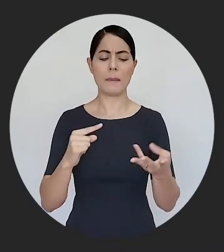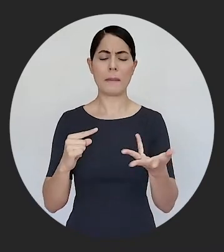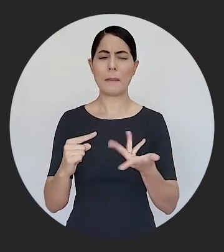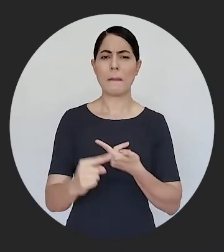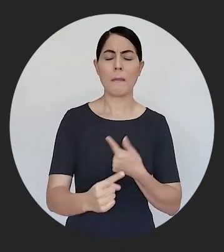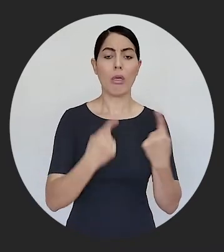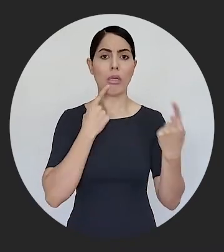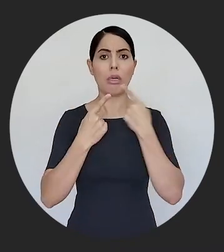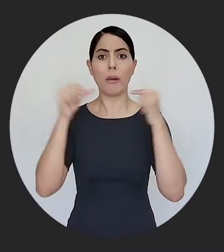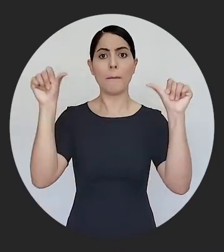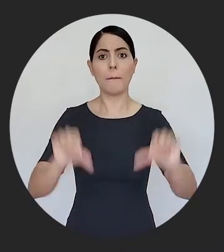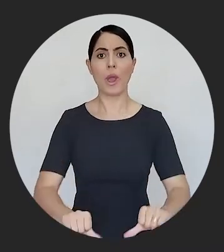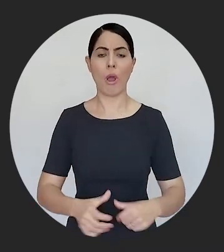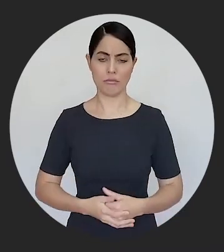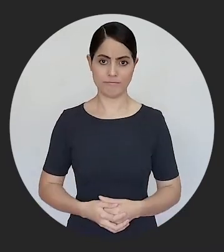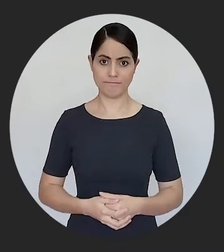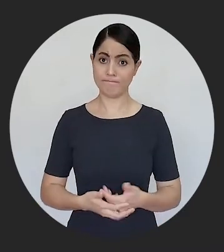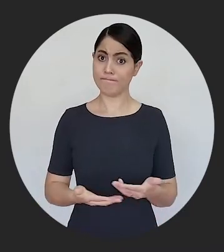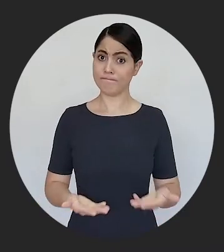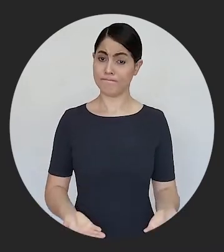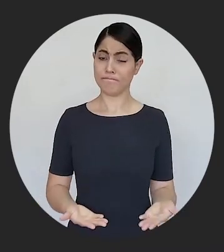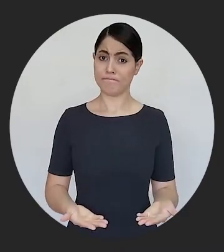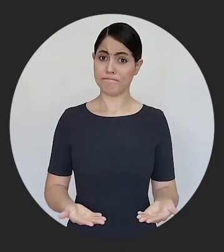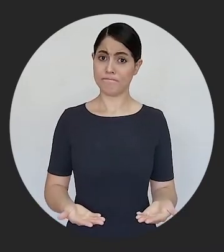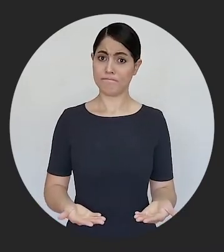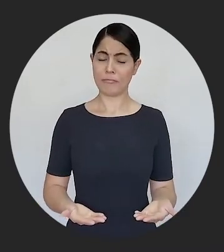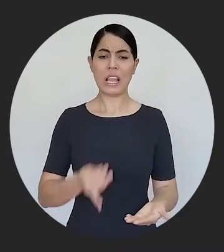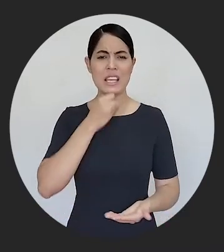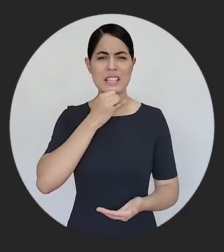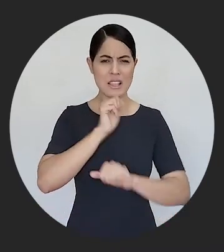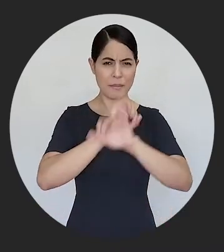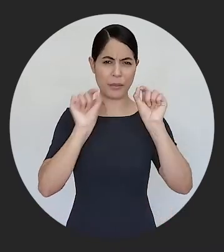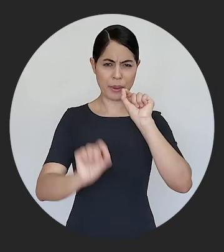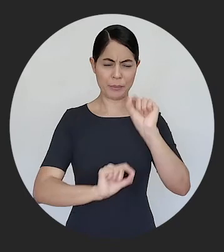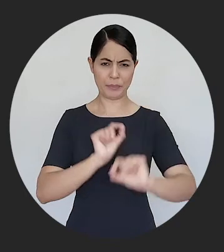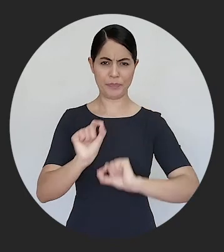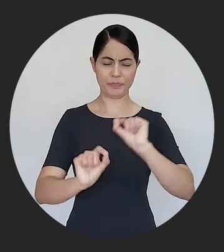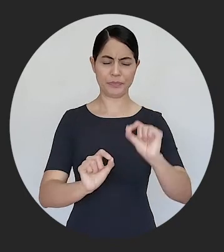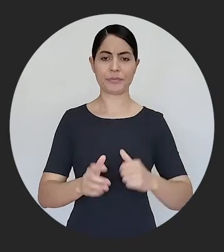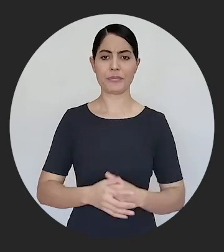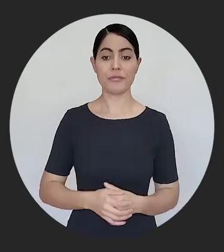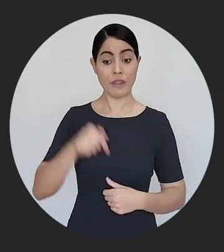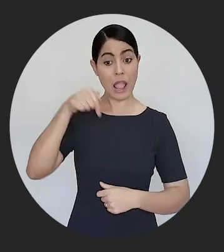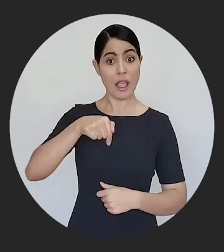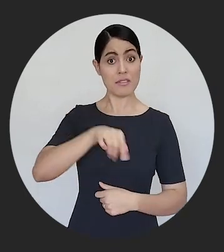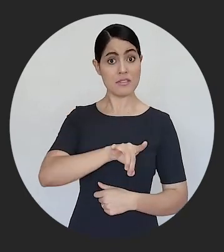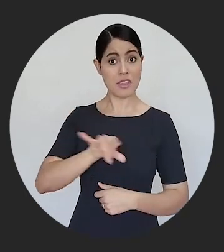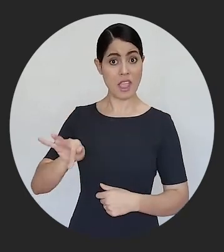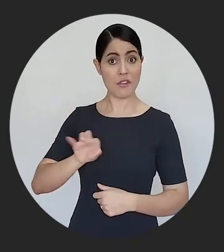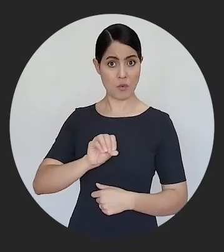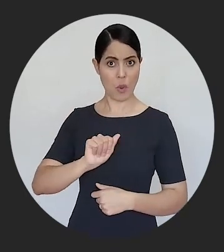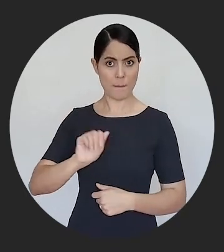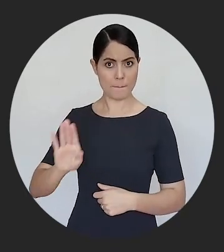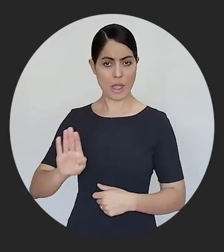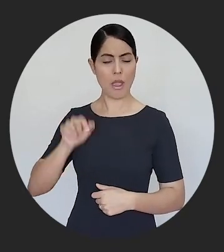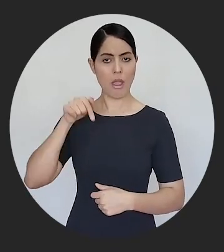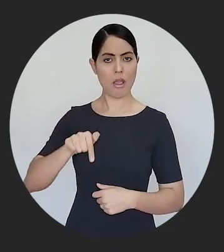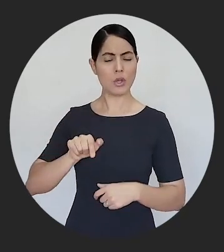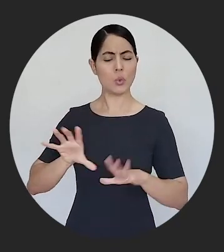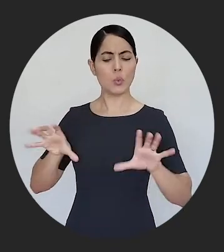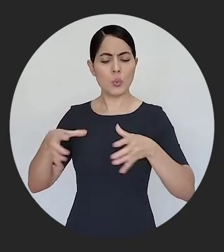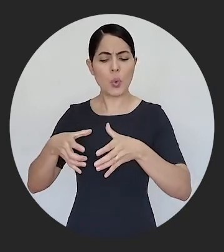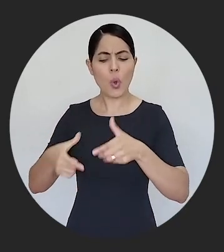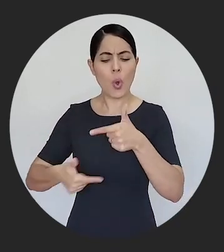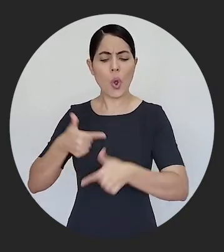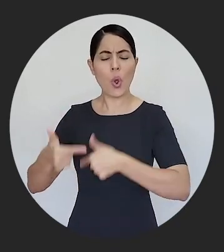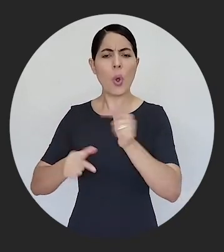intensificou, as reclamações inúmeras, e nos levou, e aí eu vou dar um exemplo aqui para vocês, nos levou aqui na OAB-DF nós criarmos